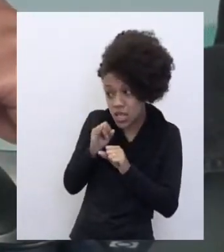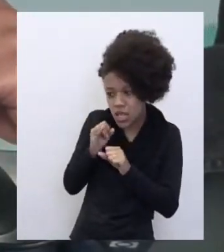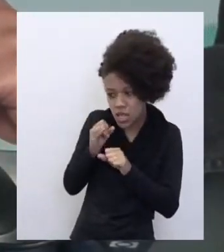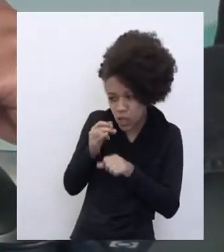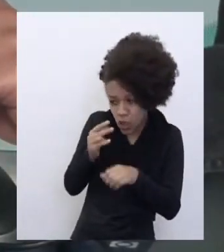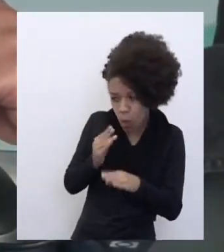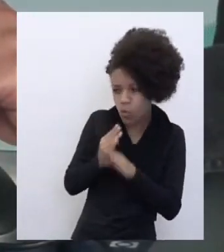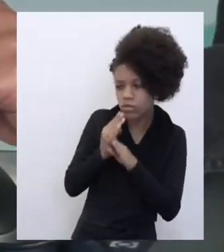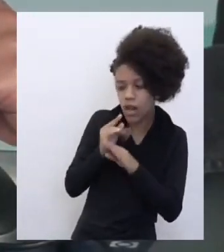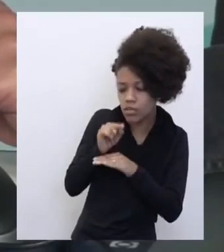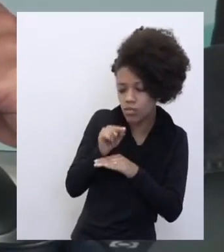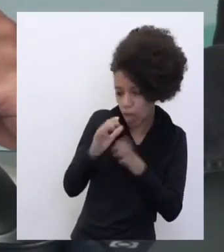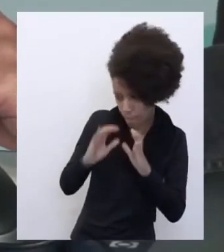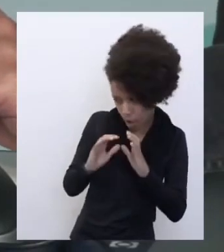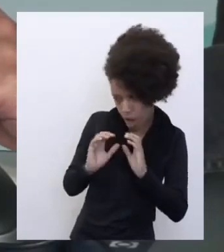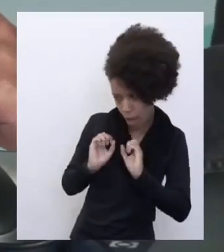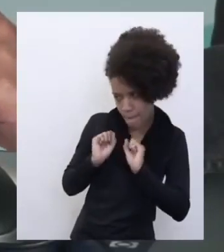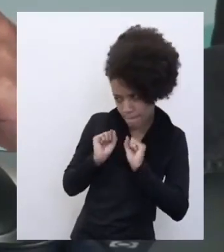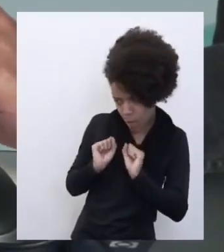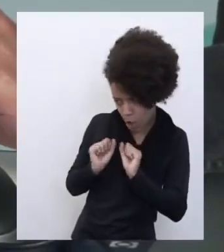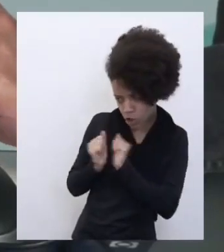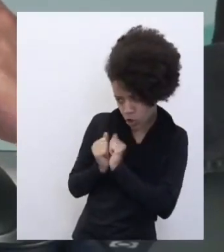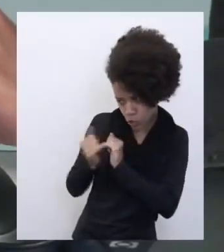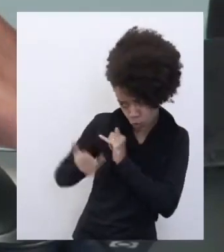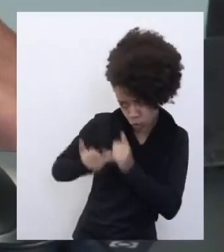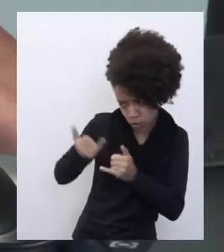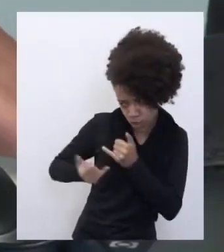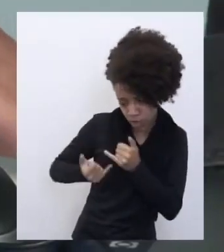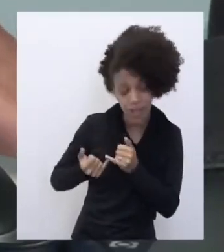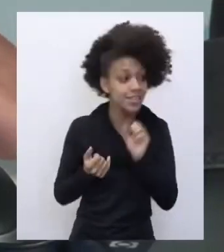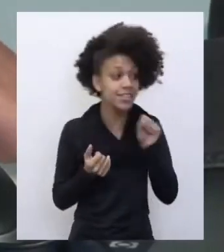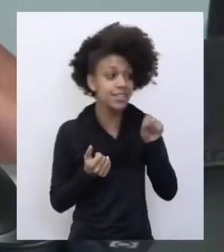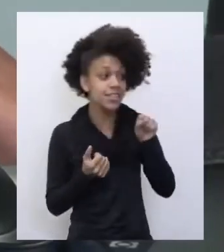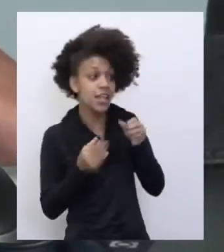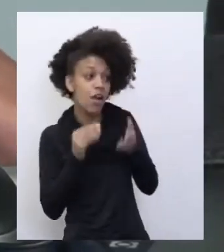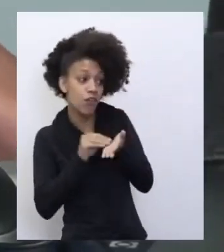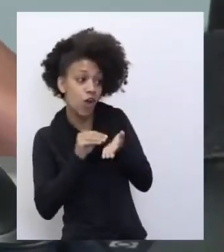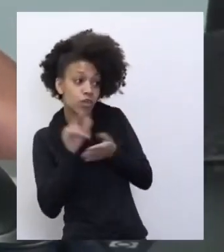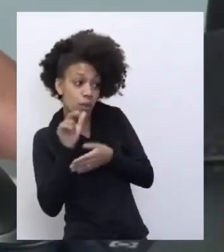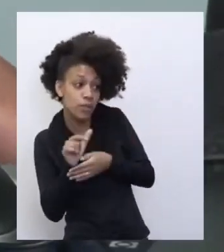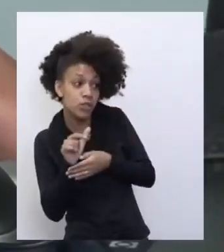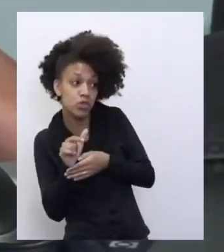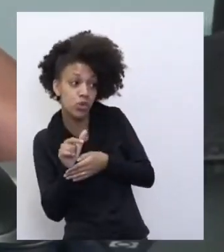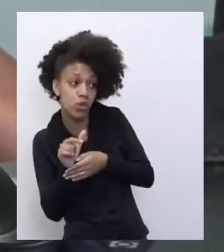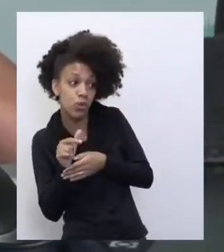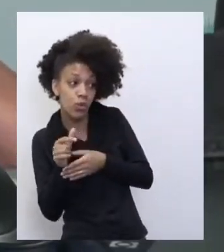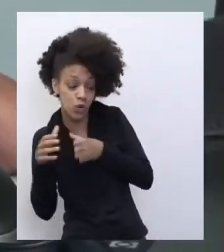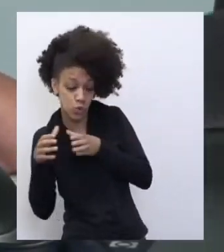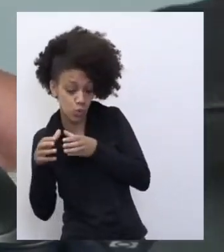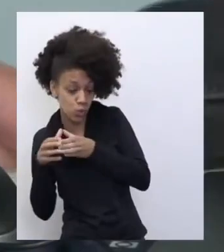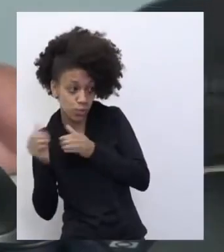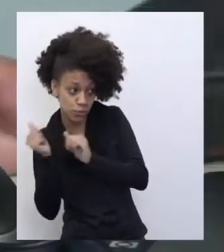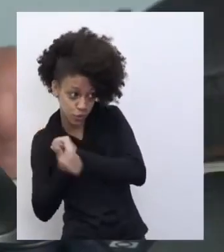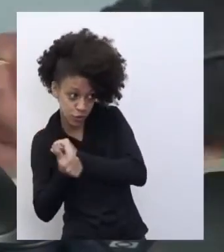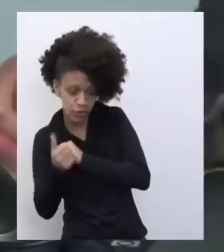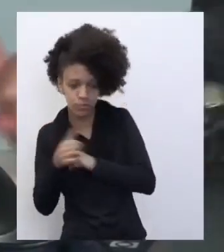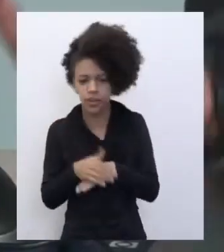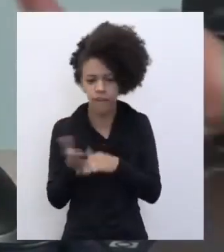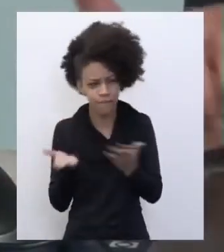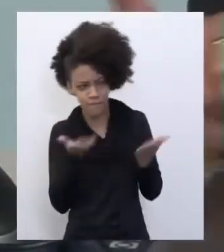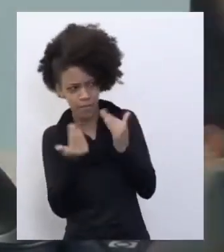pode jogar juntos. Claro! Tá faltando mesmo gente no time. Ah, que Vem legal. Então, comigo. vamos.